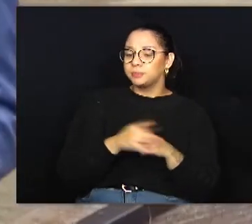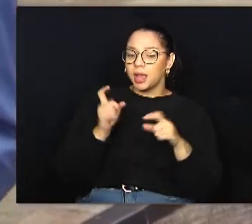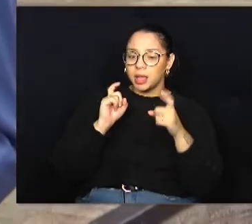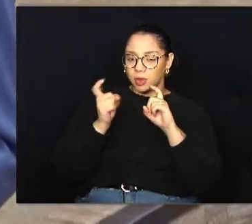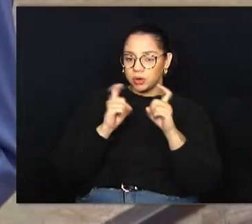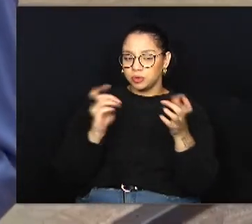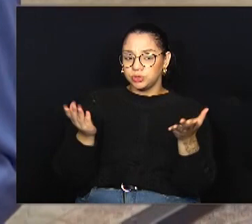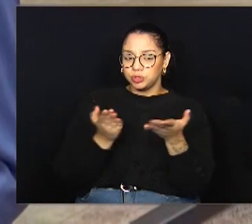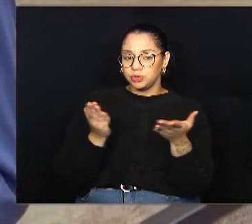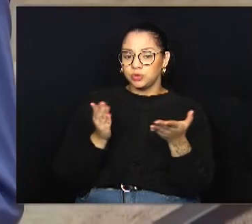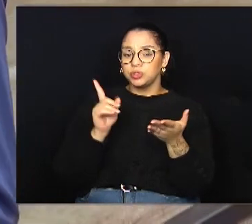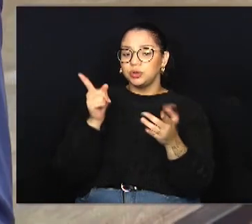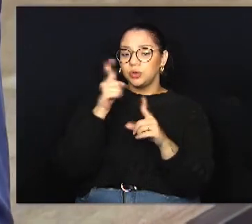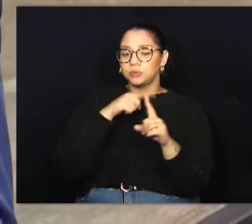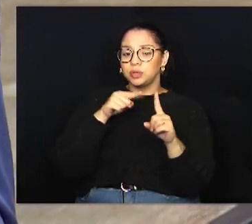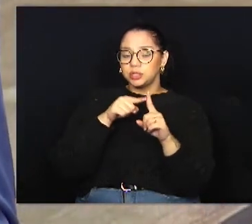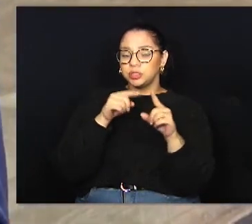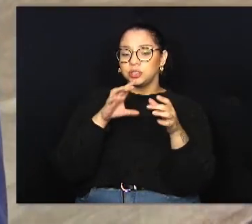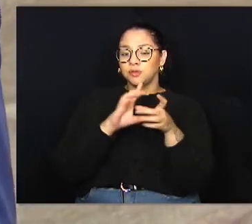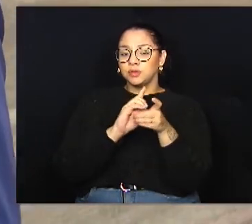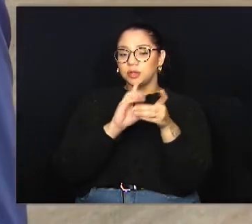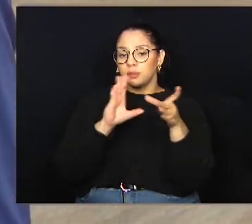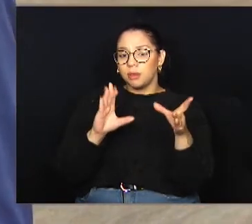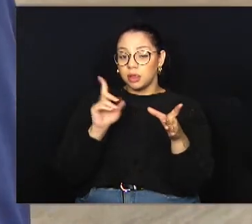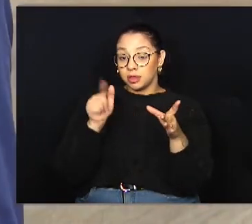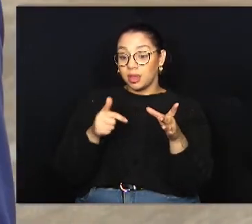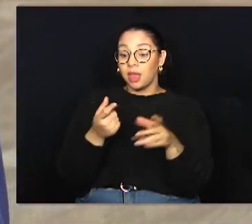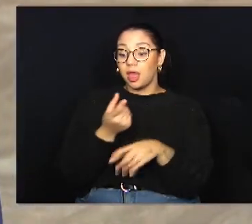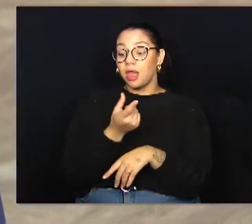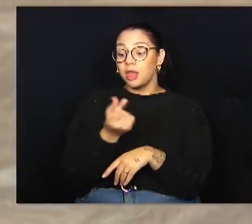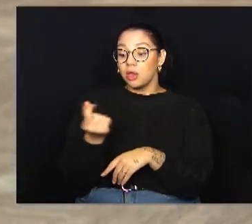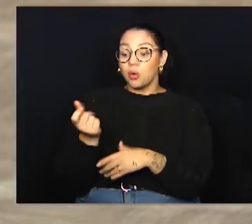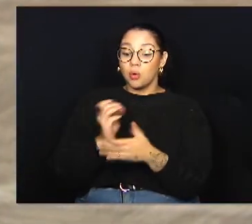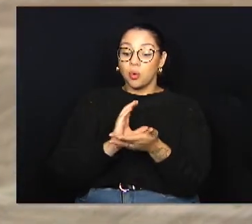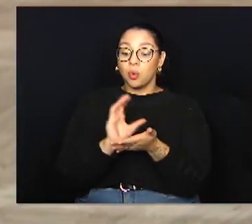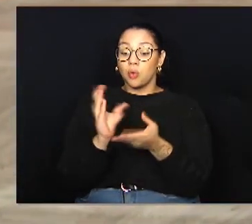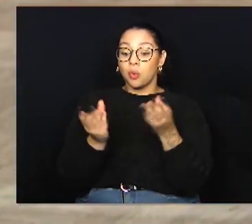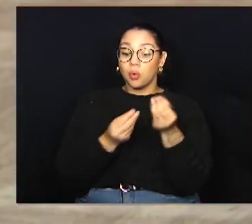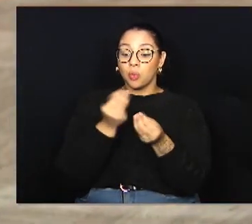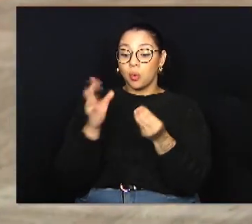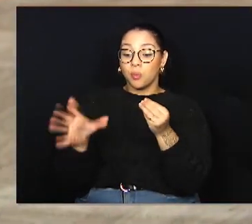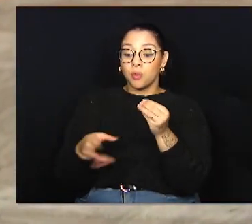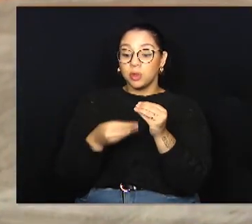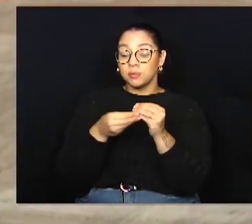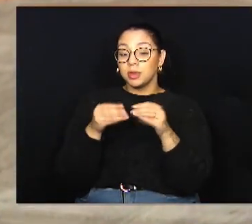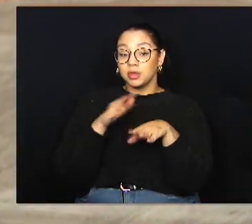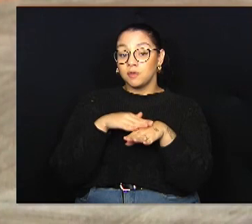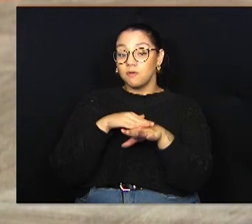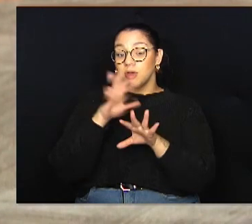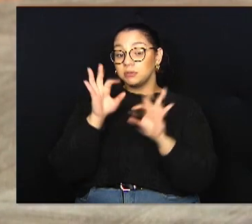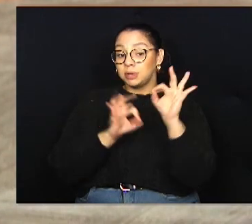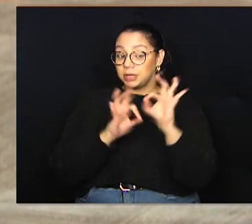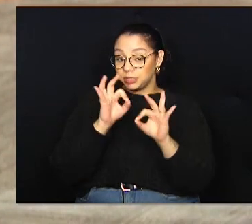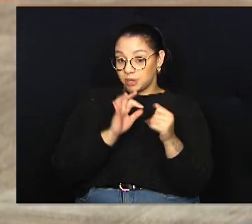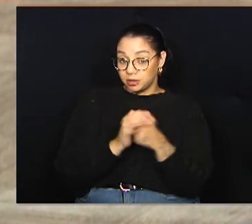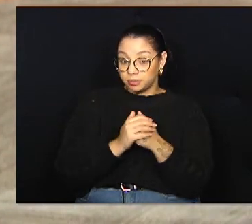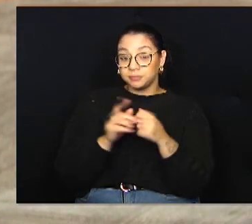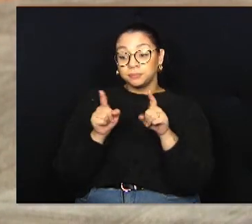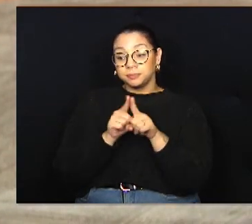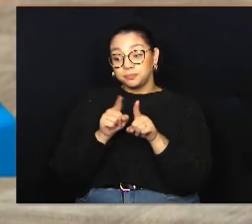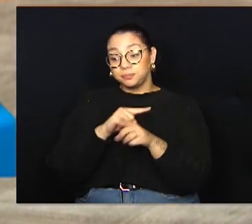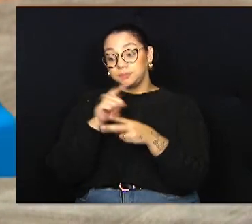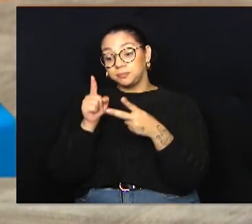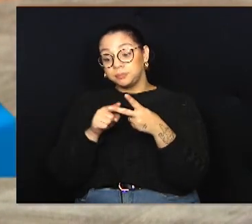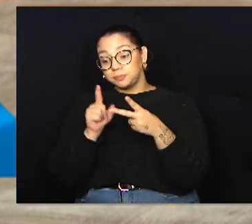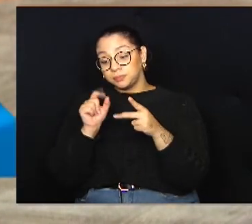gente democratizar primeiramente esses recursos, saber como que essas emendas estão sendo planejadas, e a segunda é trazer